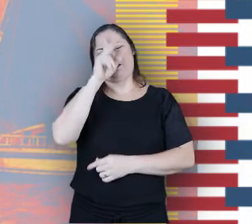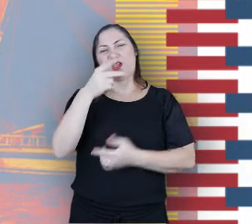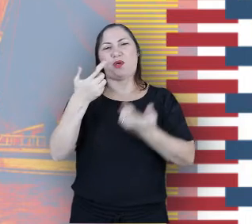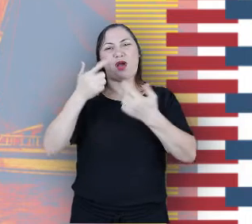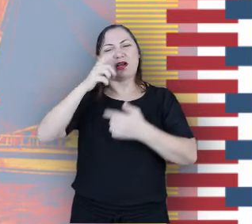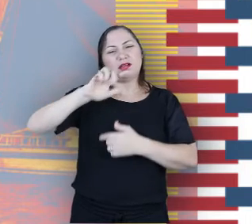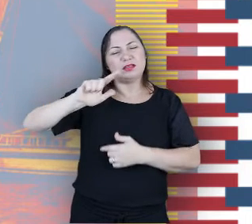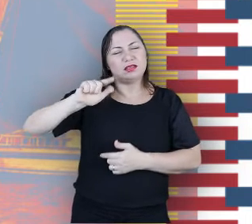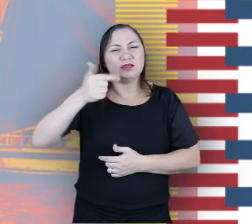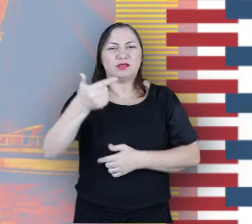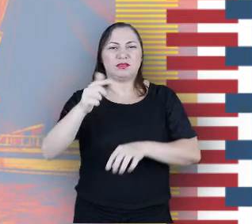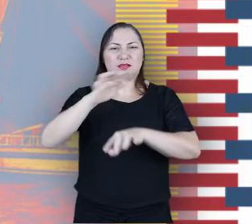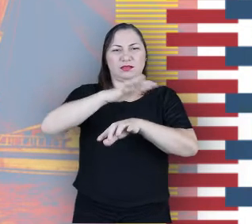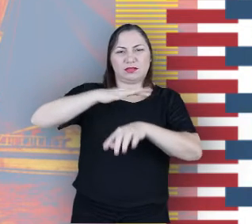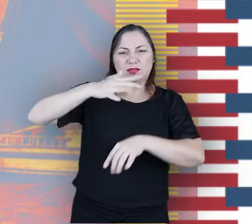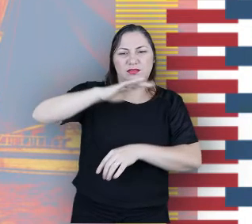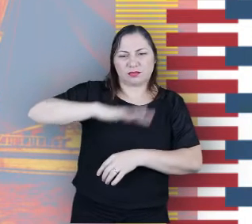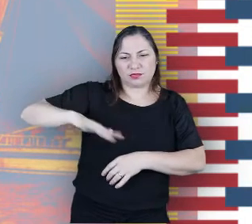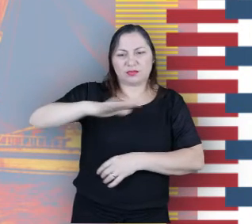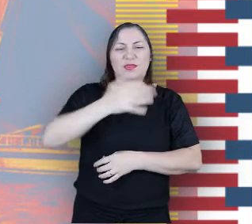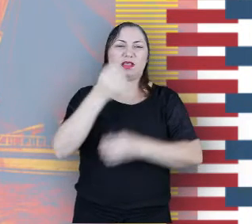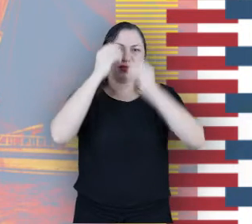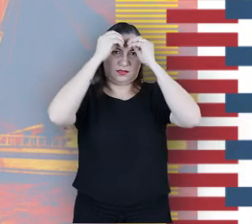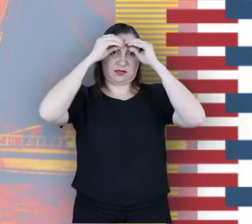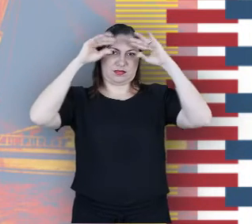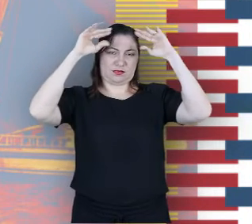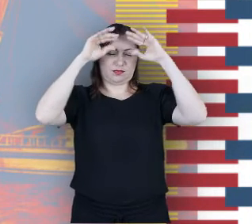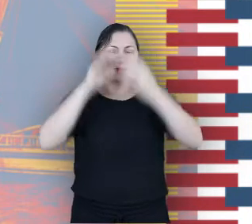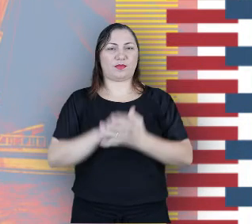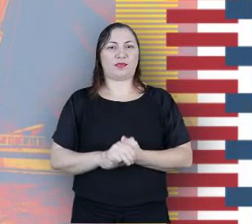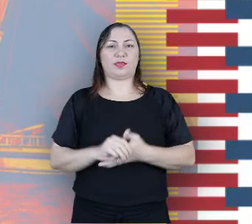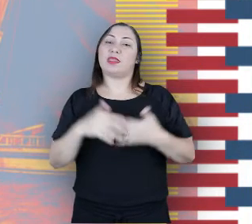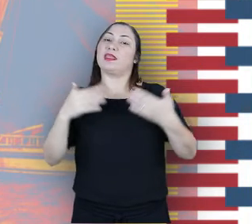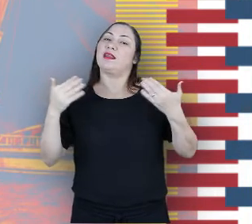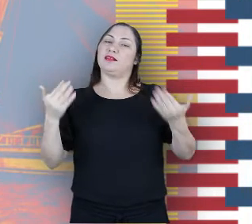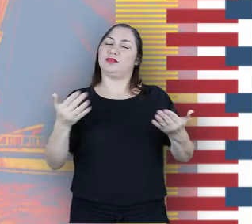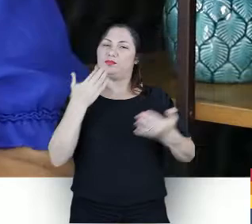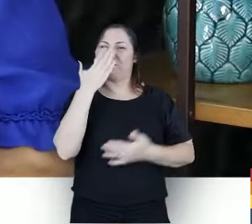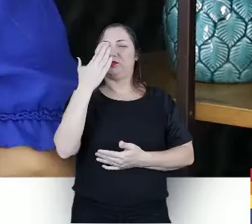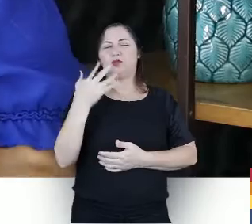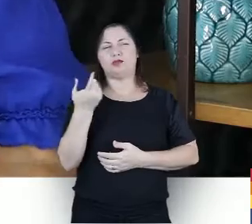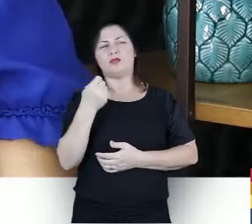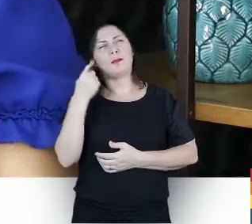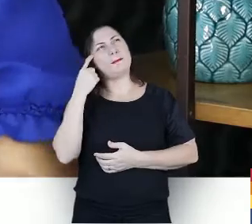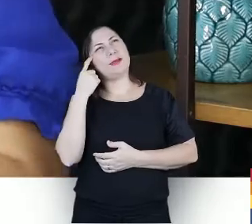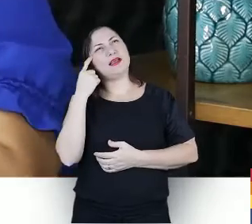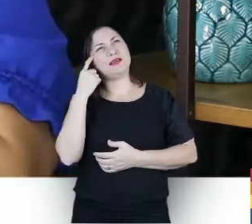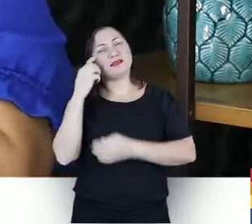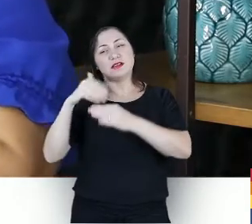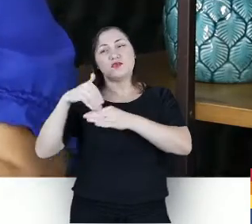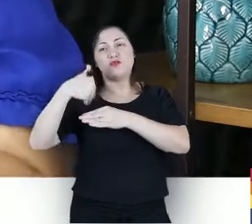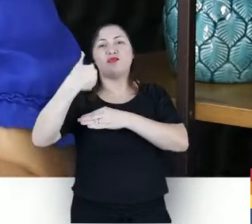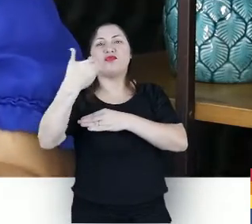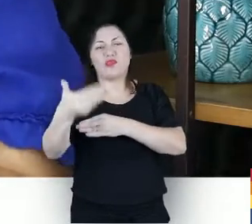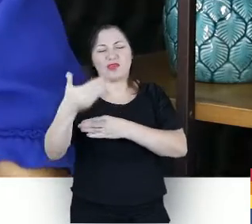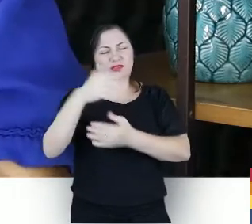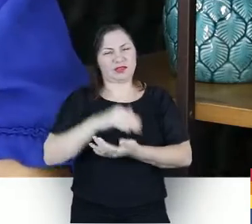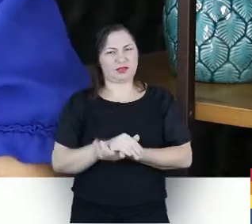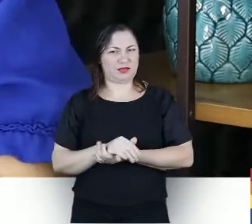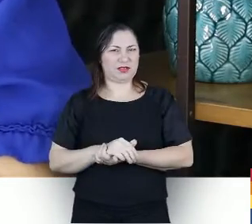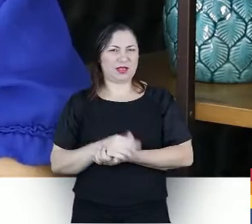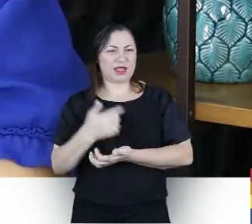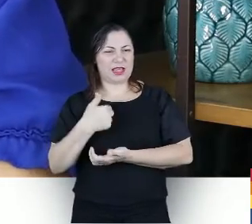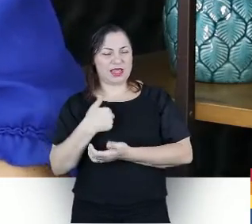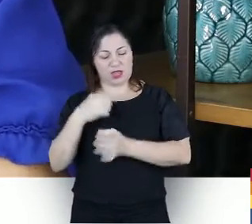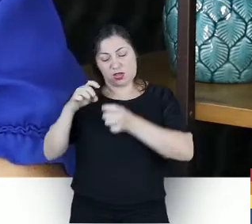vou sair do meu componente curricular, né? Então, think outside the box. Como é que eu vou pensar fora daquilo que é a